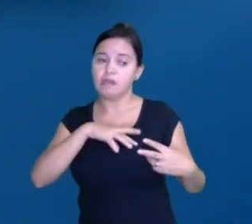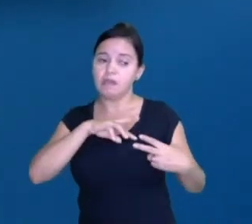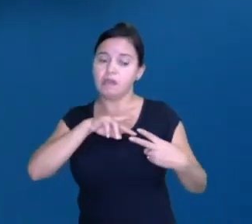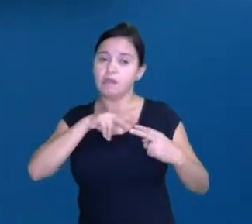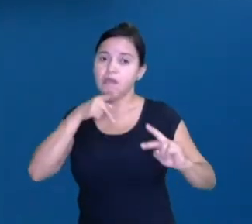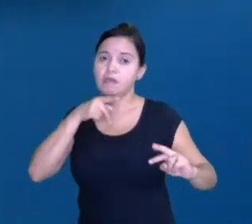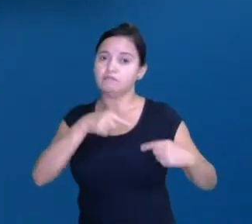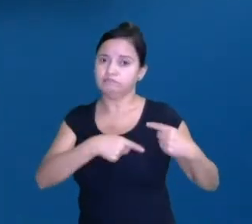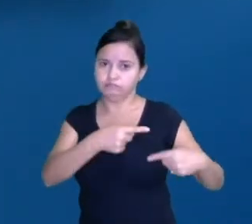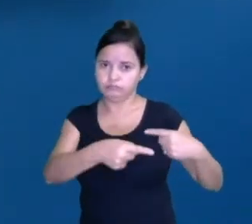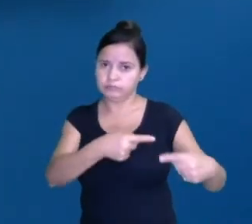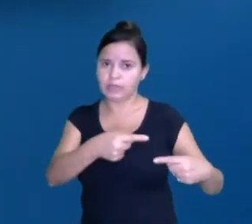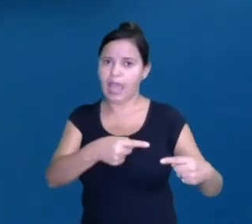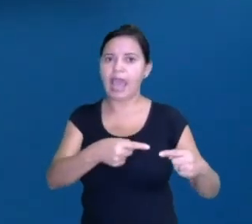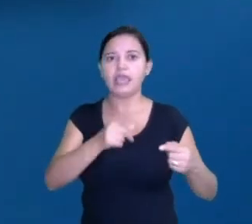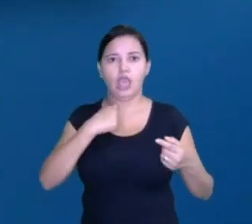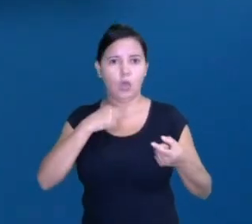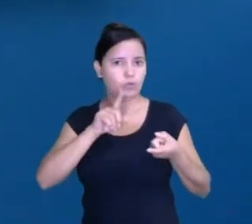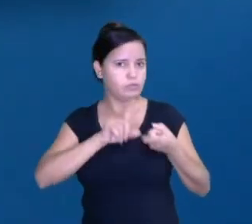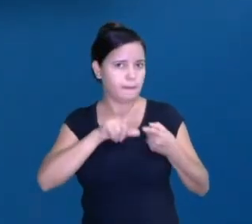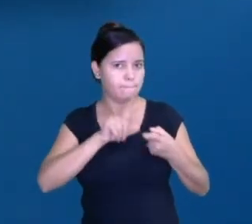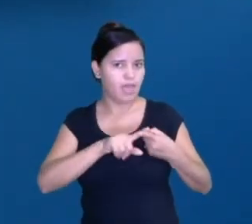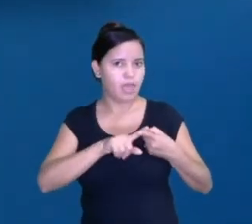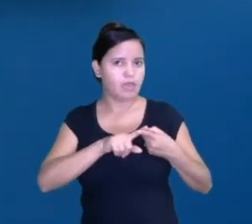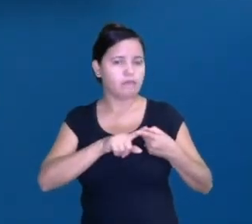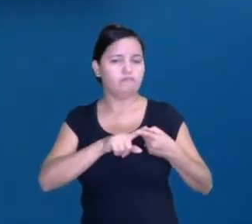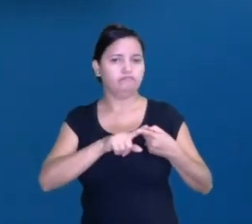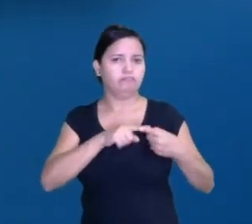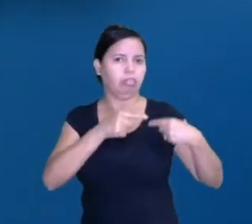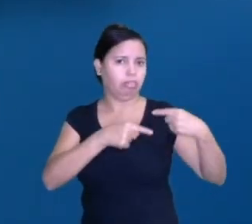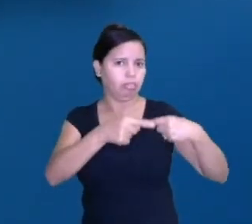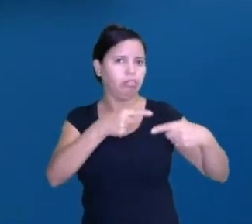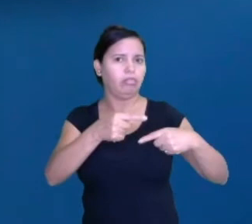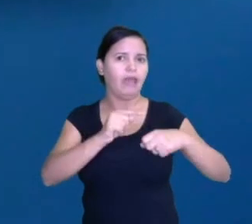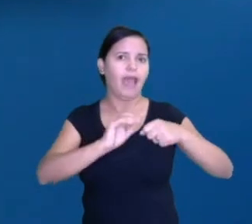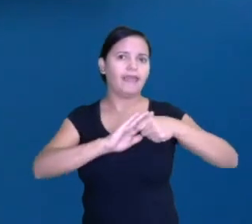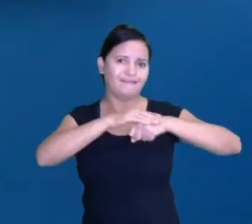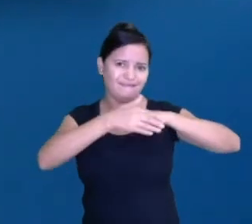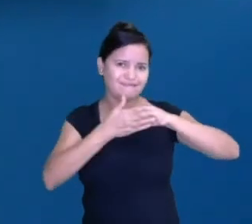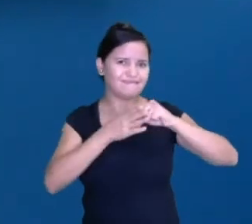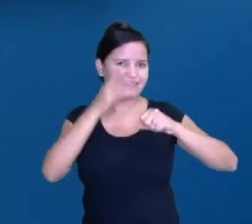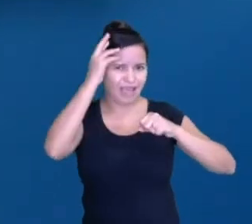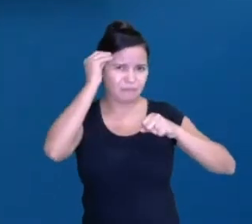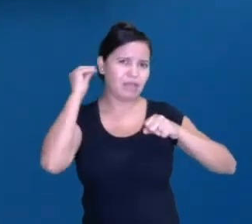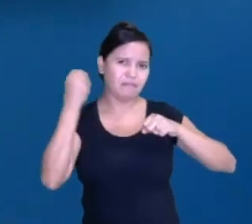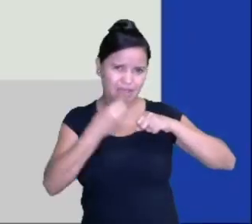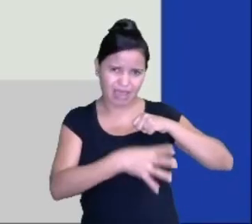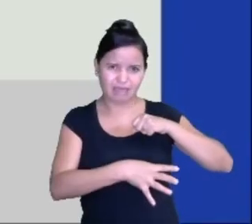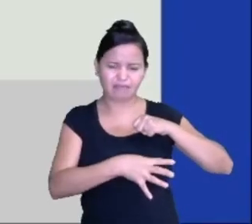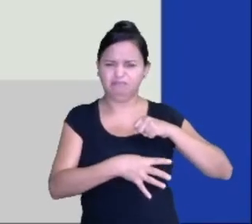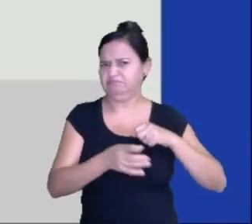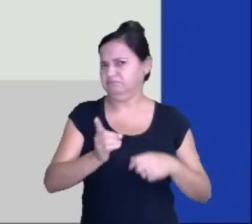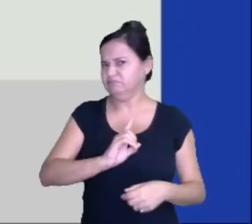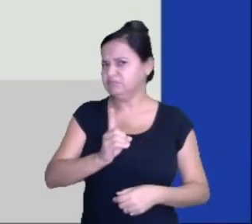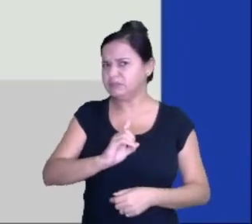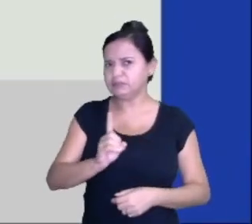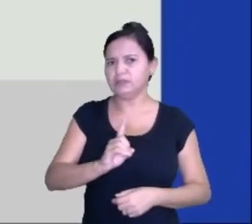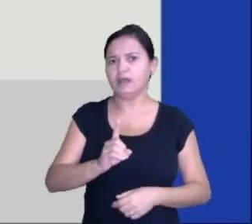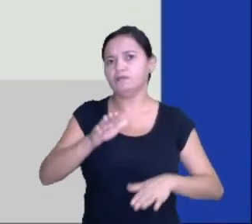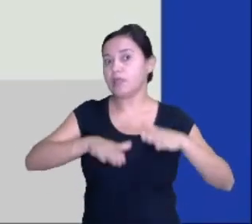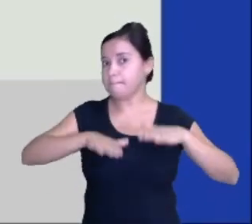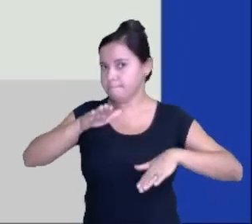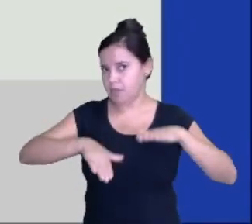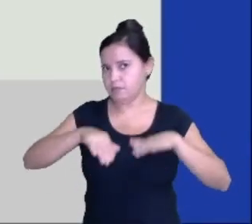ter a presença da testosterona. Então a testosterona é como se fosse o gatilho para que ocorra isso. E aqui, ó, você tem ali ó,